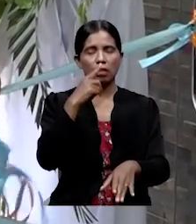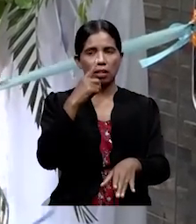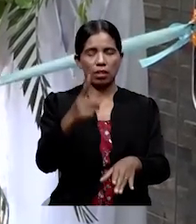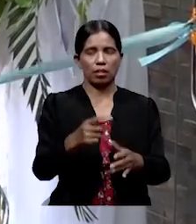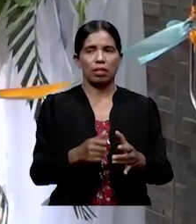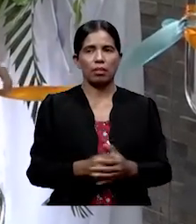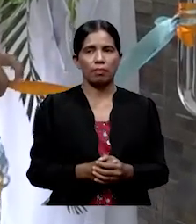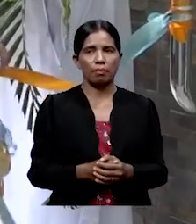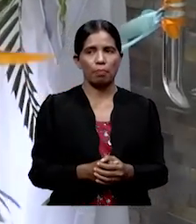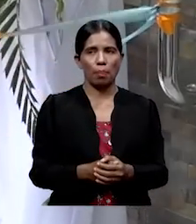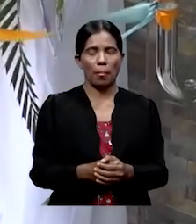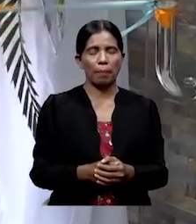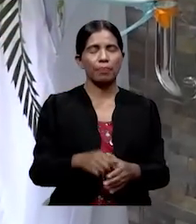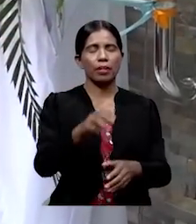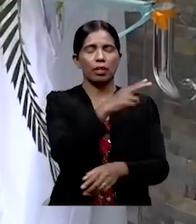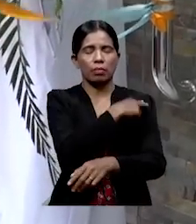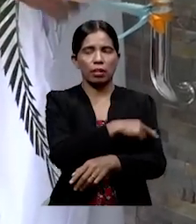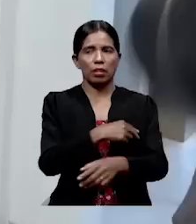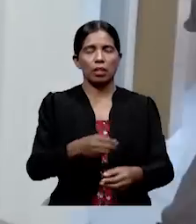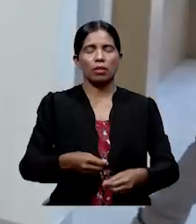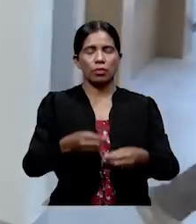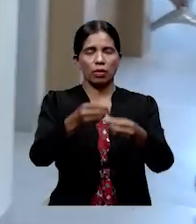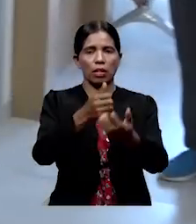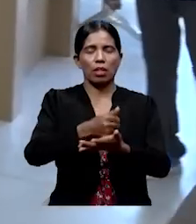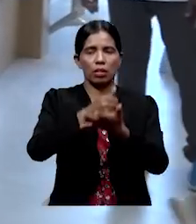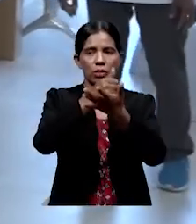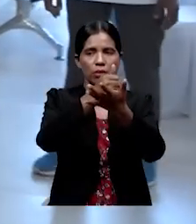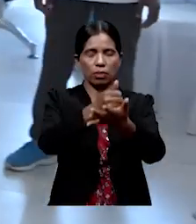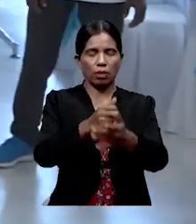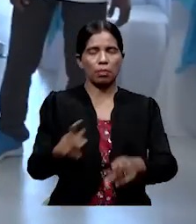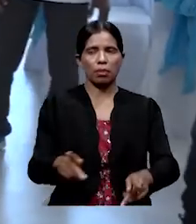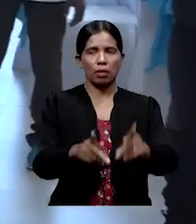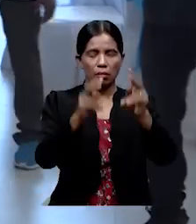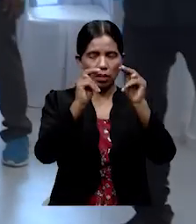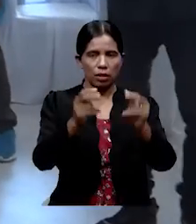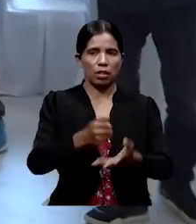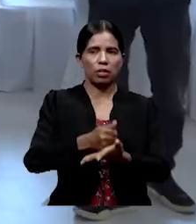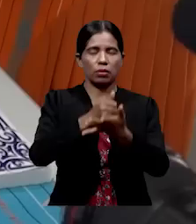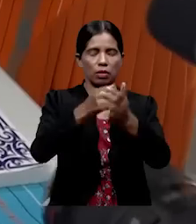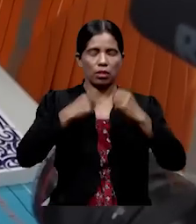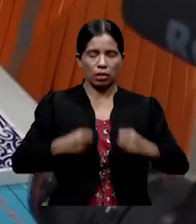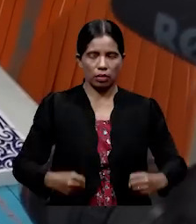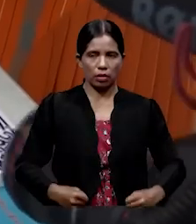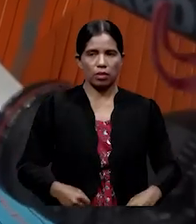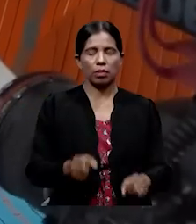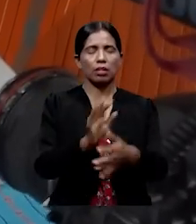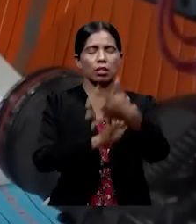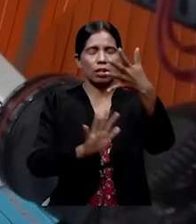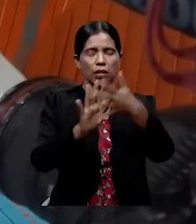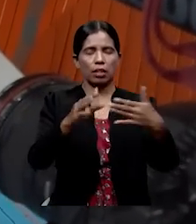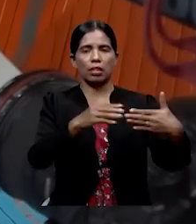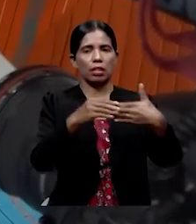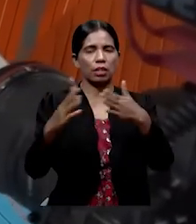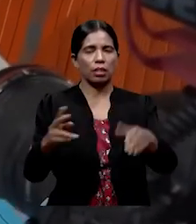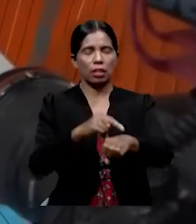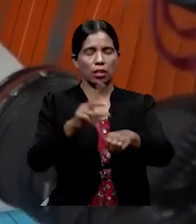Maleuana. Clínica nehari atu fo assistência ba público nebe precisa atendimento saúde. Afoin halo inauguração, líder nacional